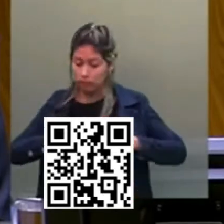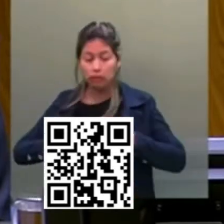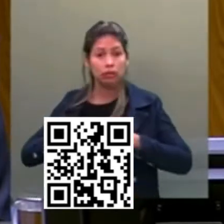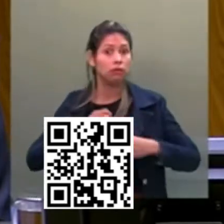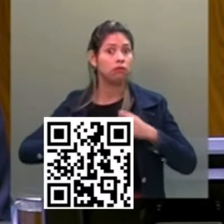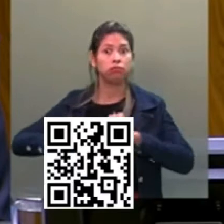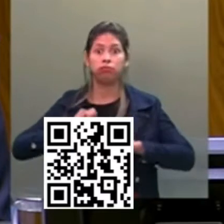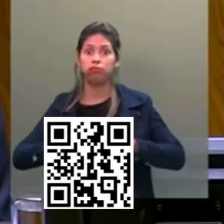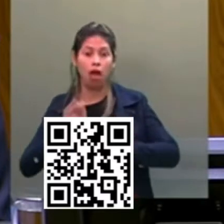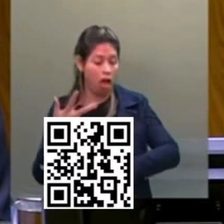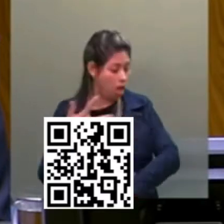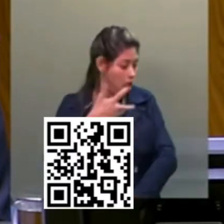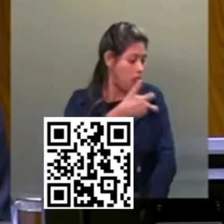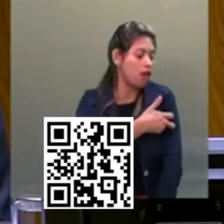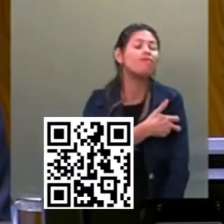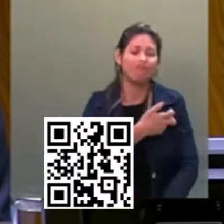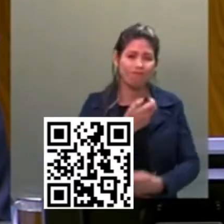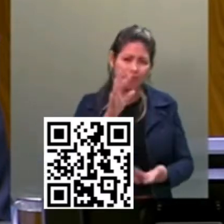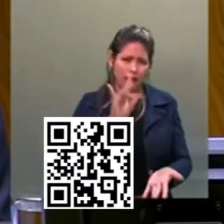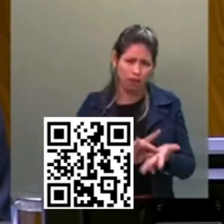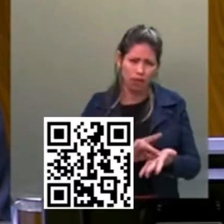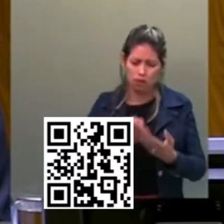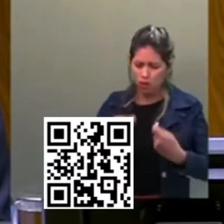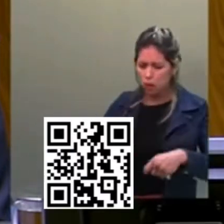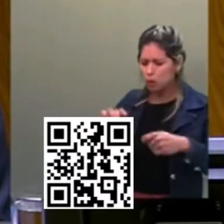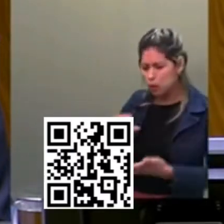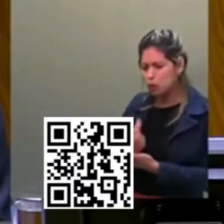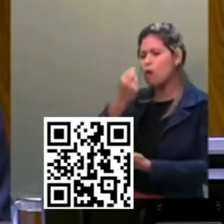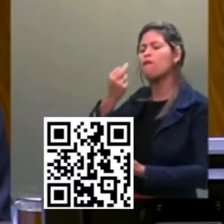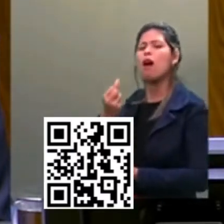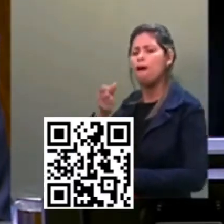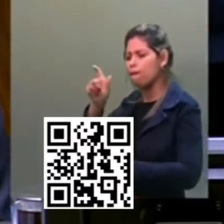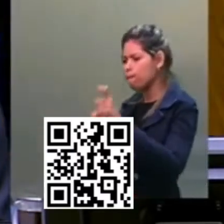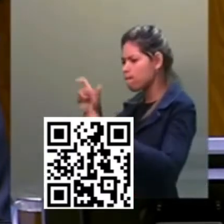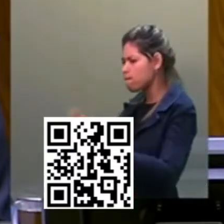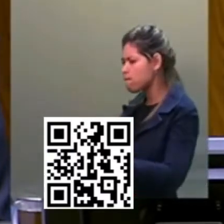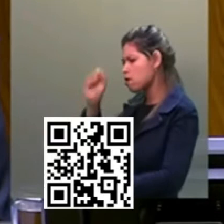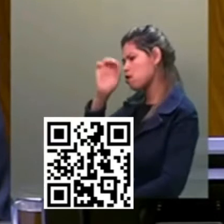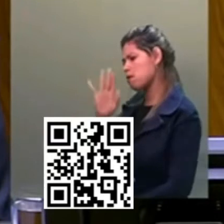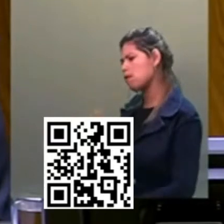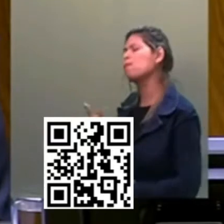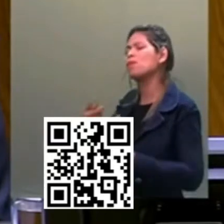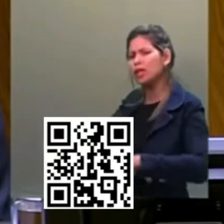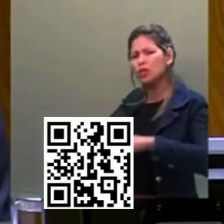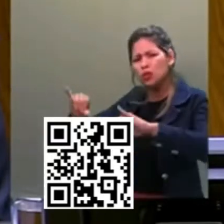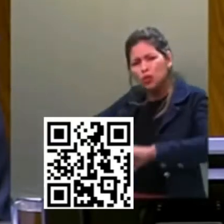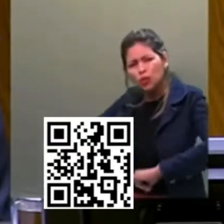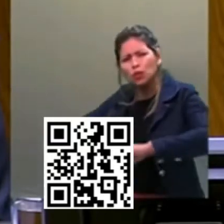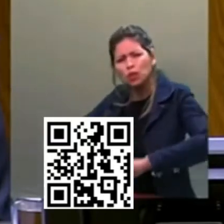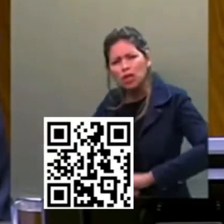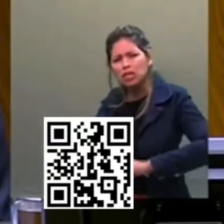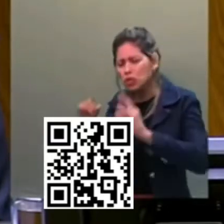fato salvaram, vidas brasileiras. Foi necessário muito sacrifício até aqui. Se hoje podemos chegar